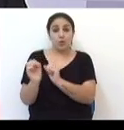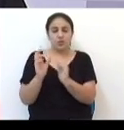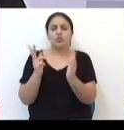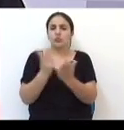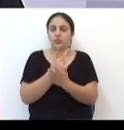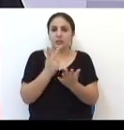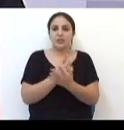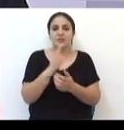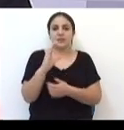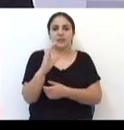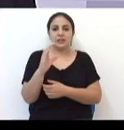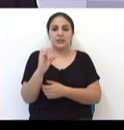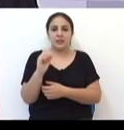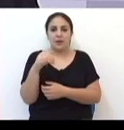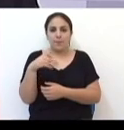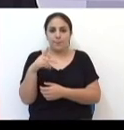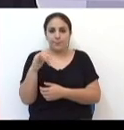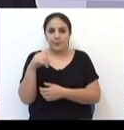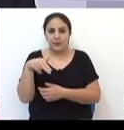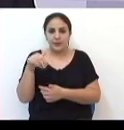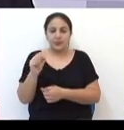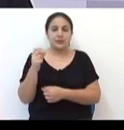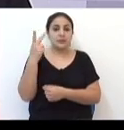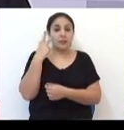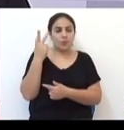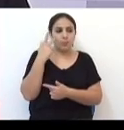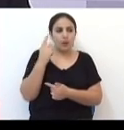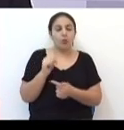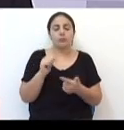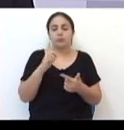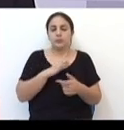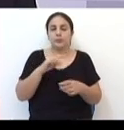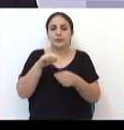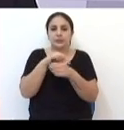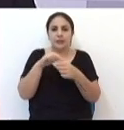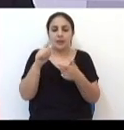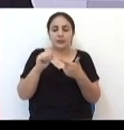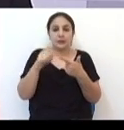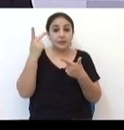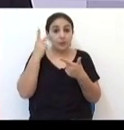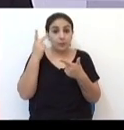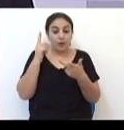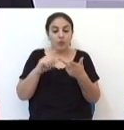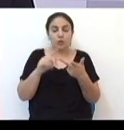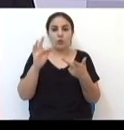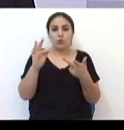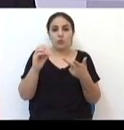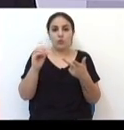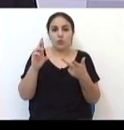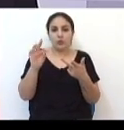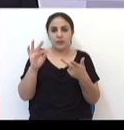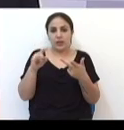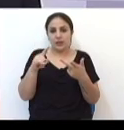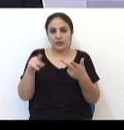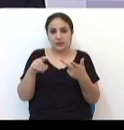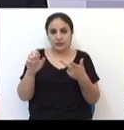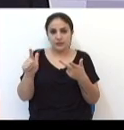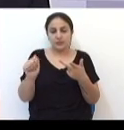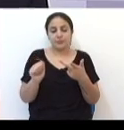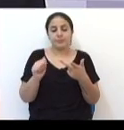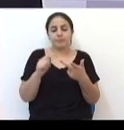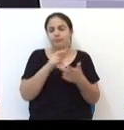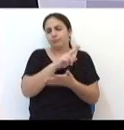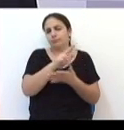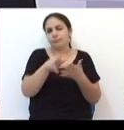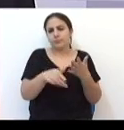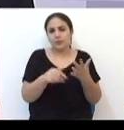acontecem em Campinas, né, São Paulo, nós temos também na cidade de São Paulo, em Fortaleza tem alguns locais que também funcionam desse formato,